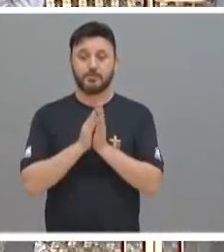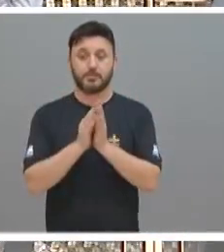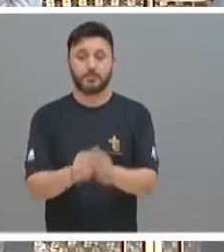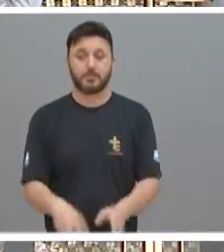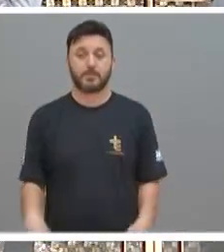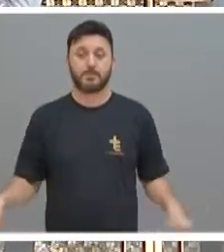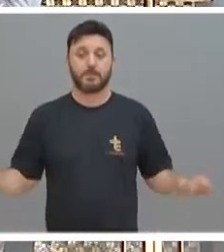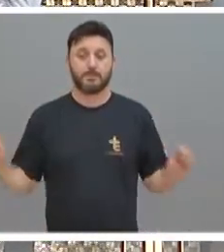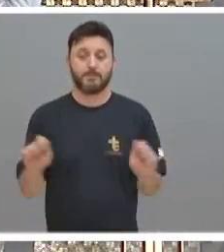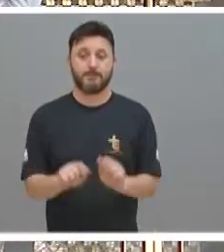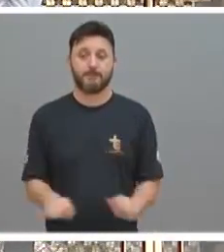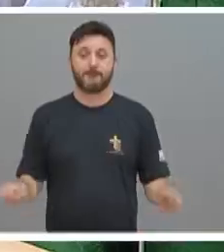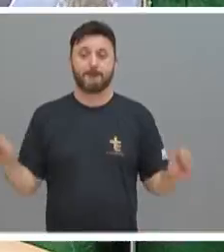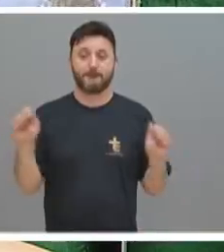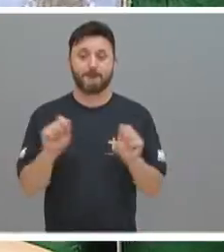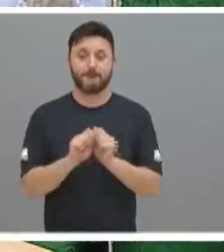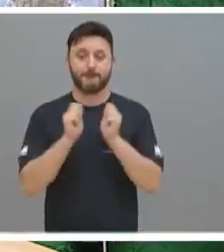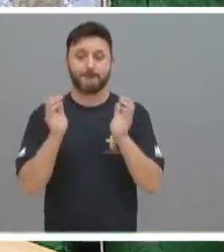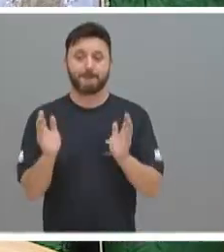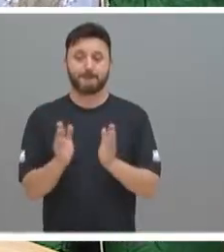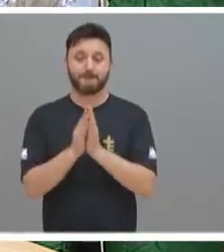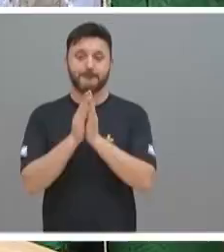Amém.